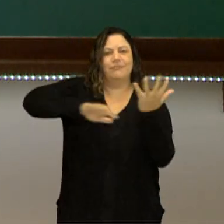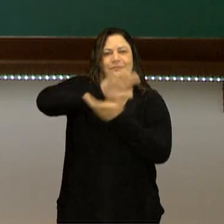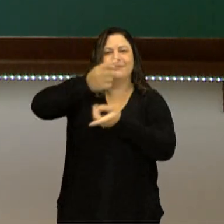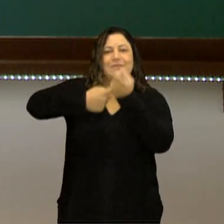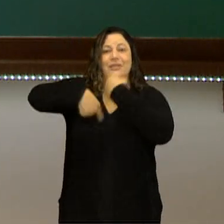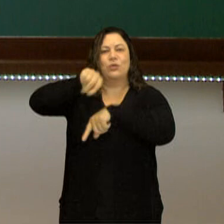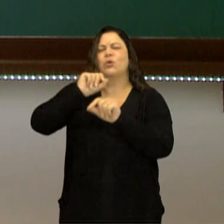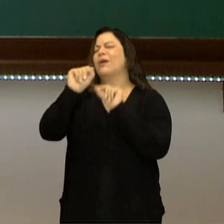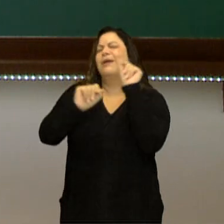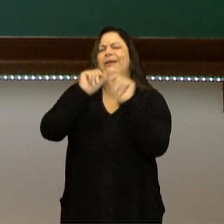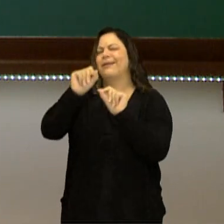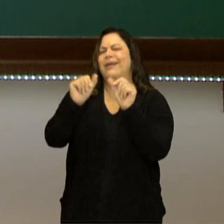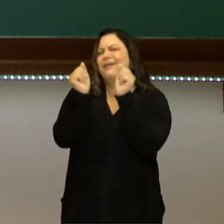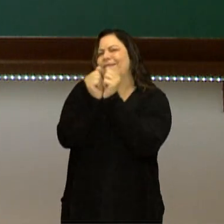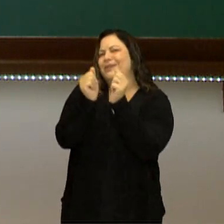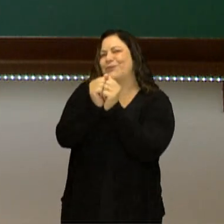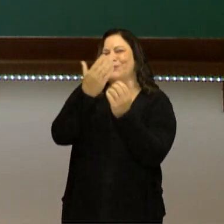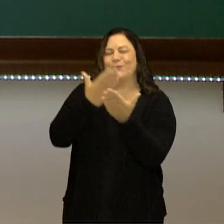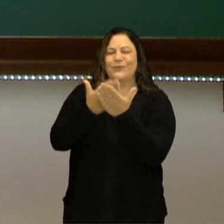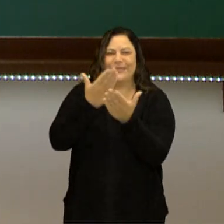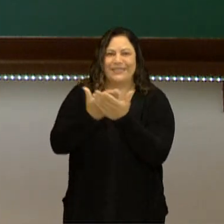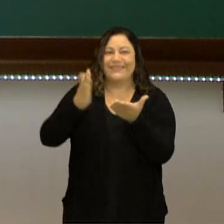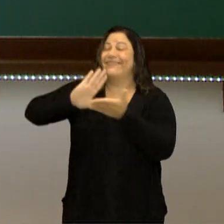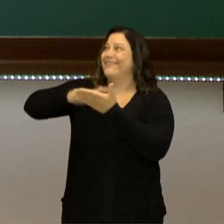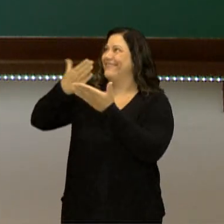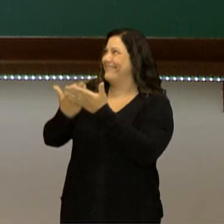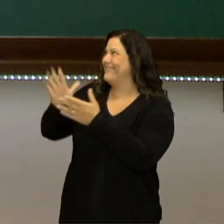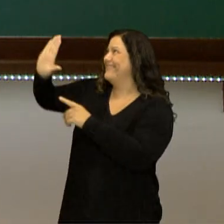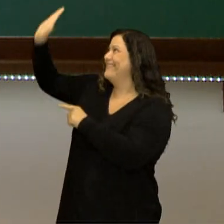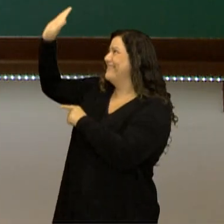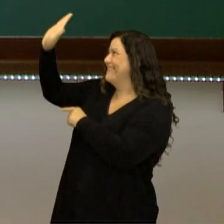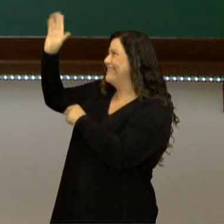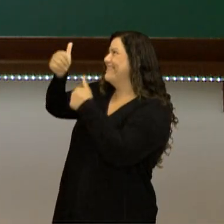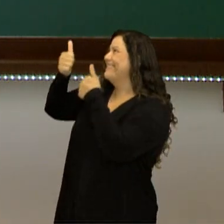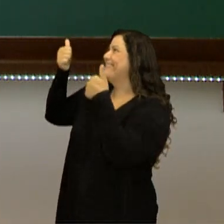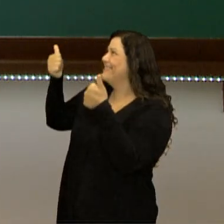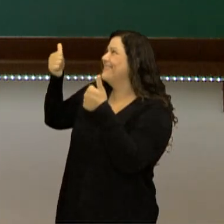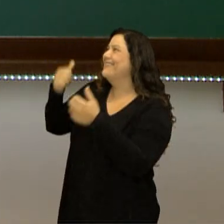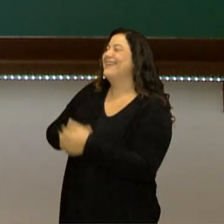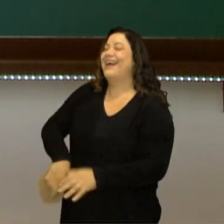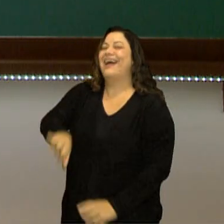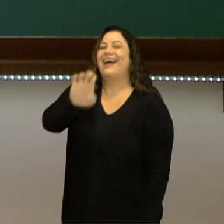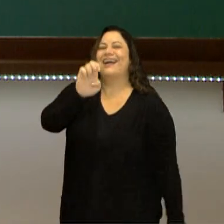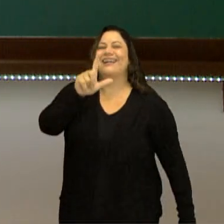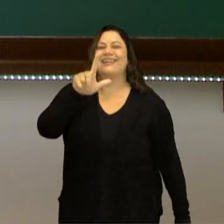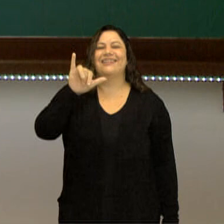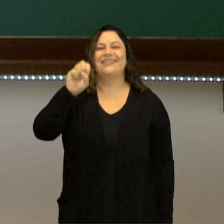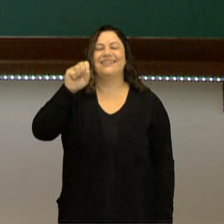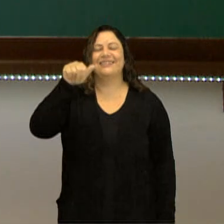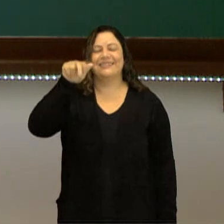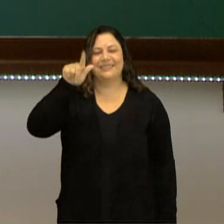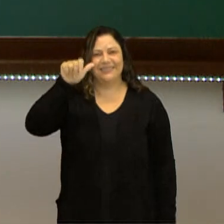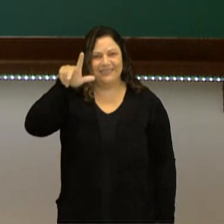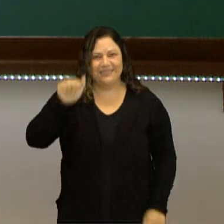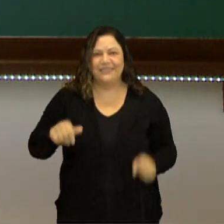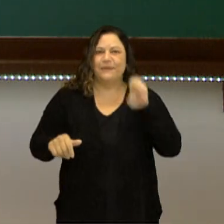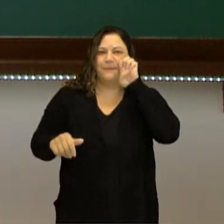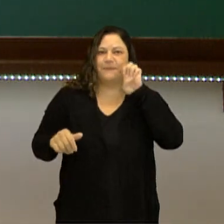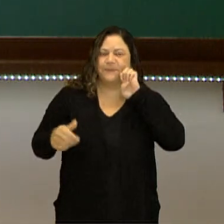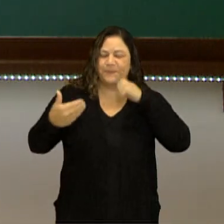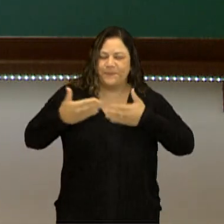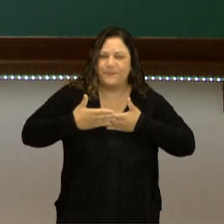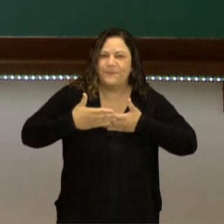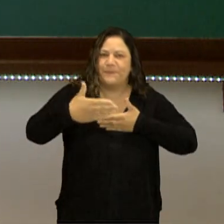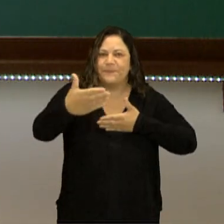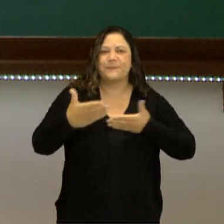vai ficar com a gente nessa aula como a nossa intérprete? A Elisângela, que vai acompanhar a gente. Vamos começar? Antes da